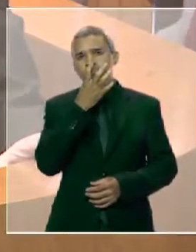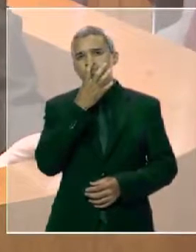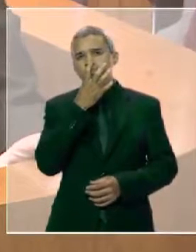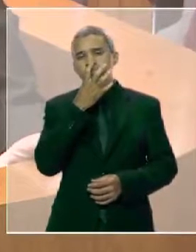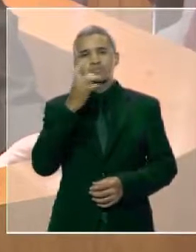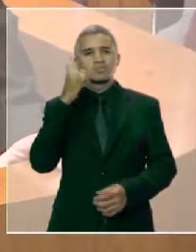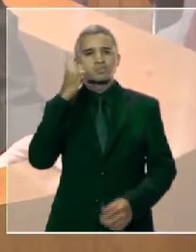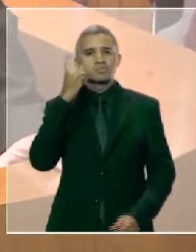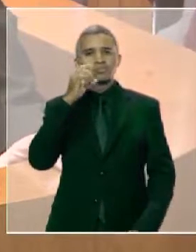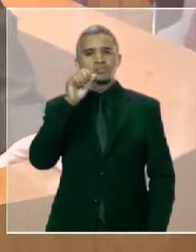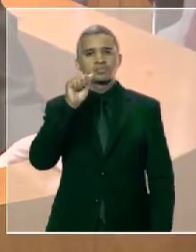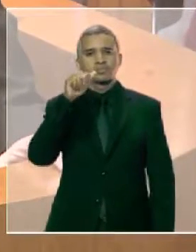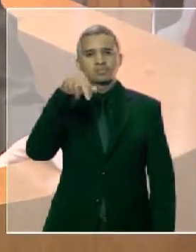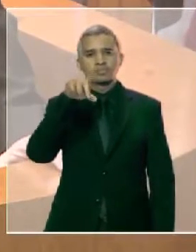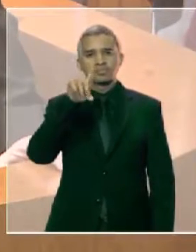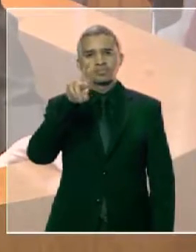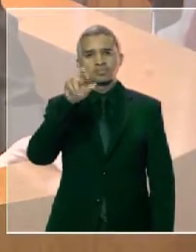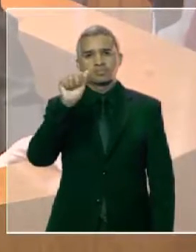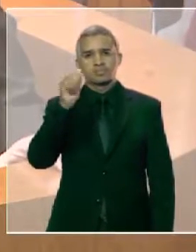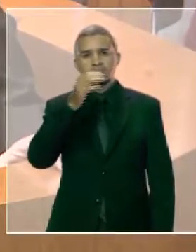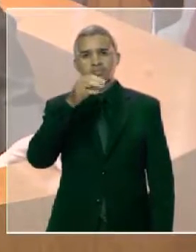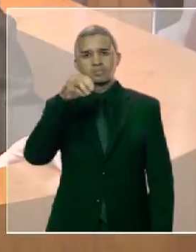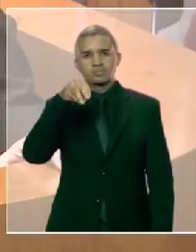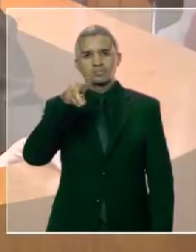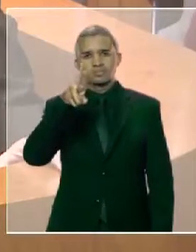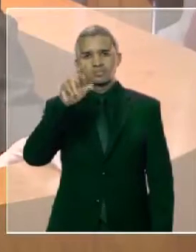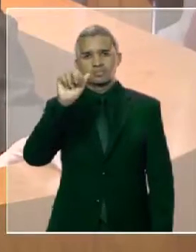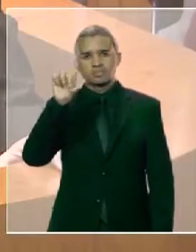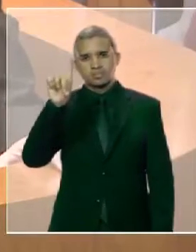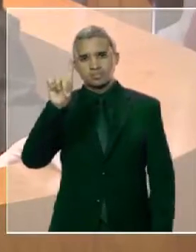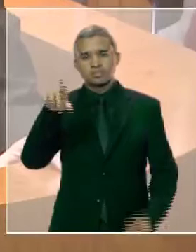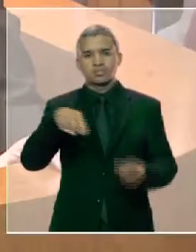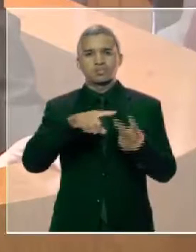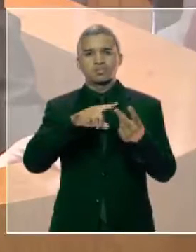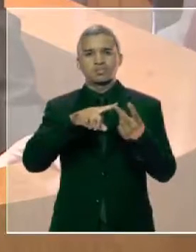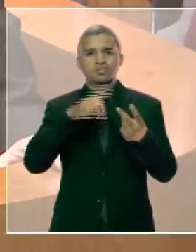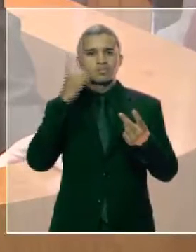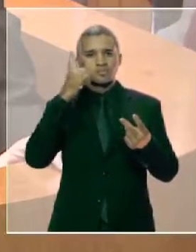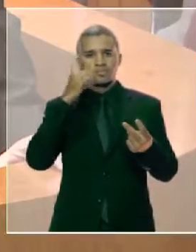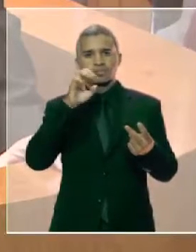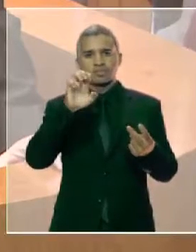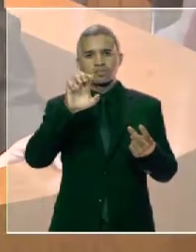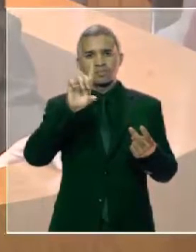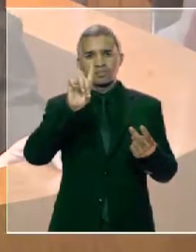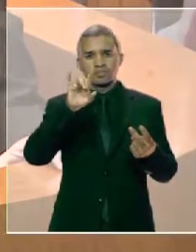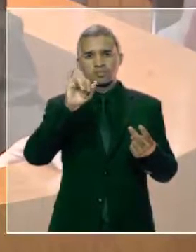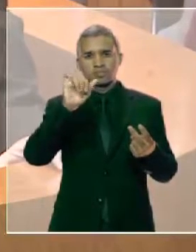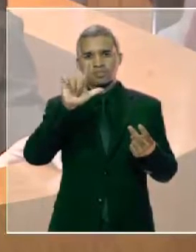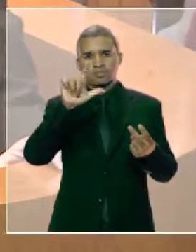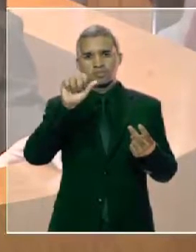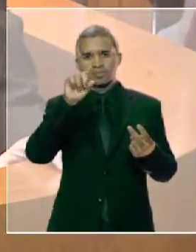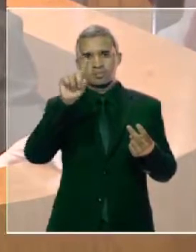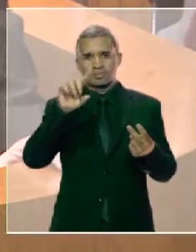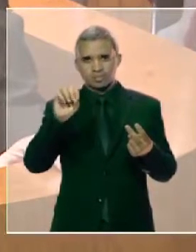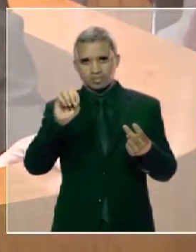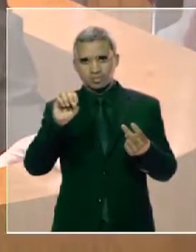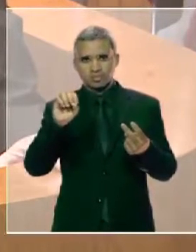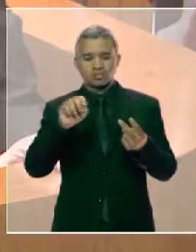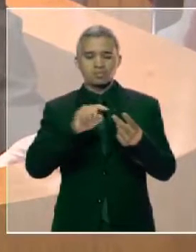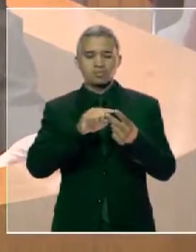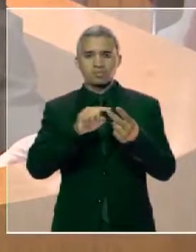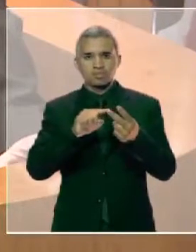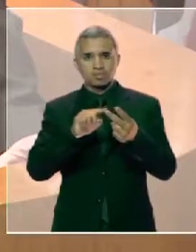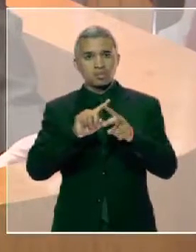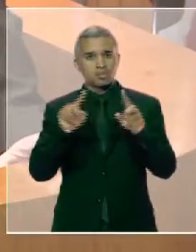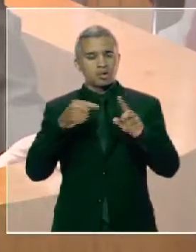ao episódio que aconteceu no município de Lago da Pedra. E aqui eu gostaria de fazer algumas